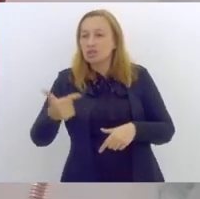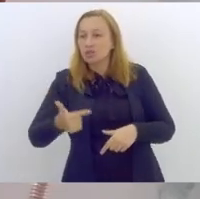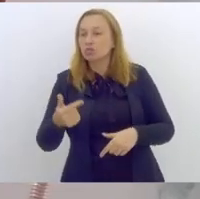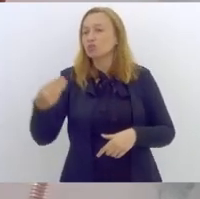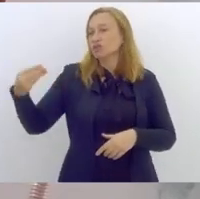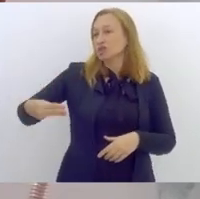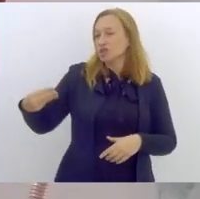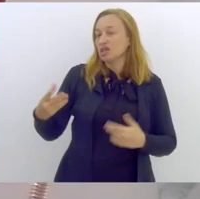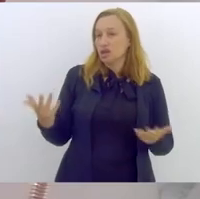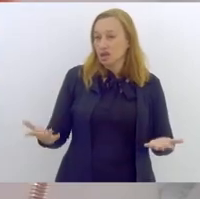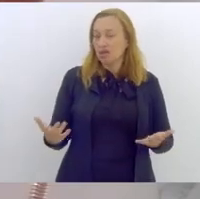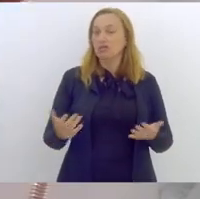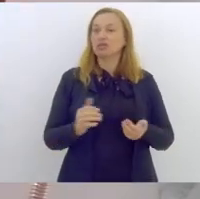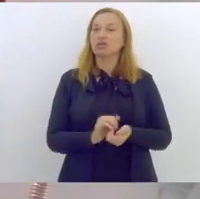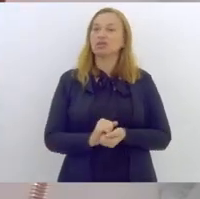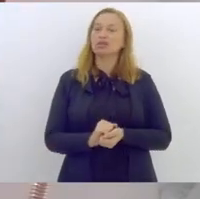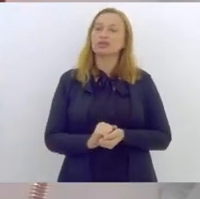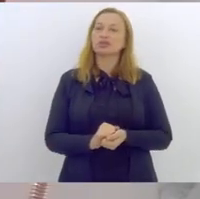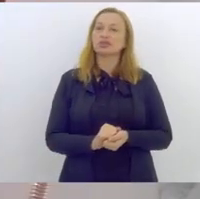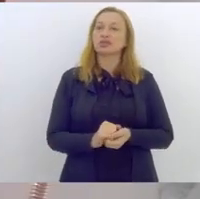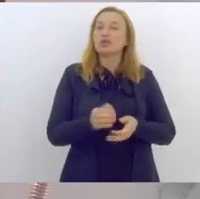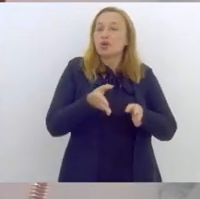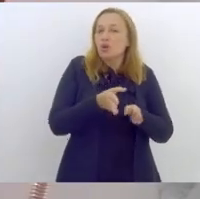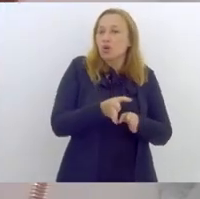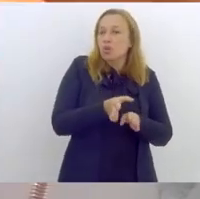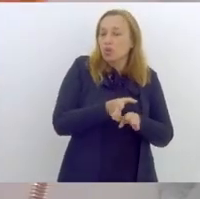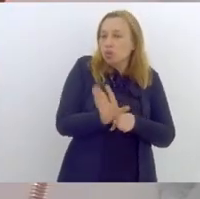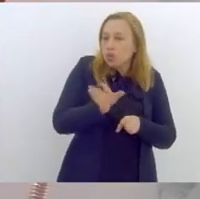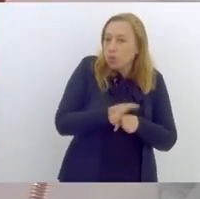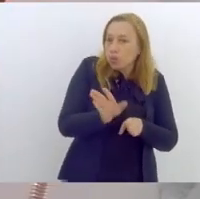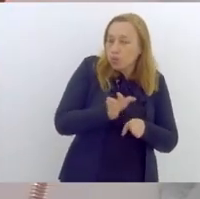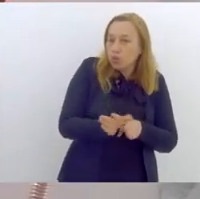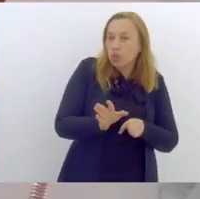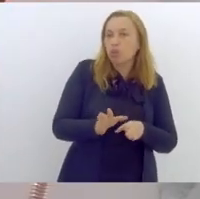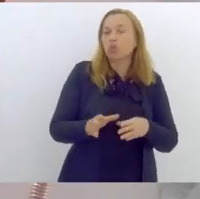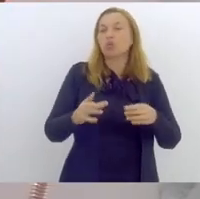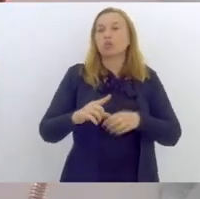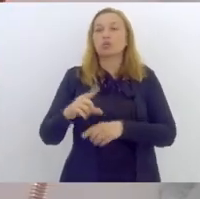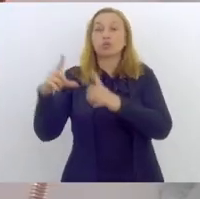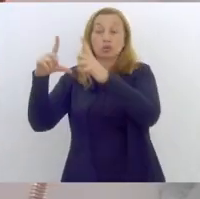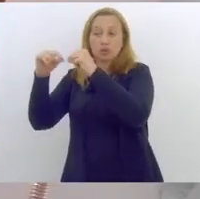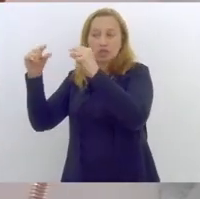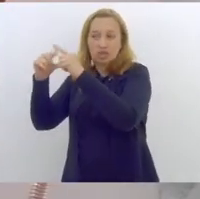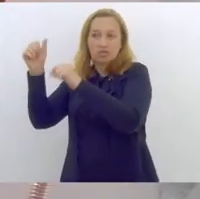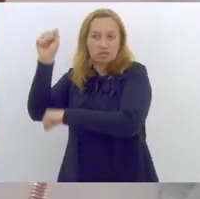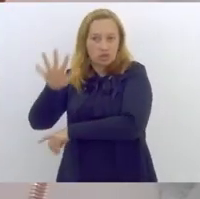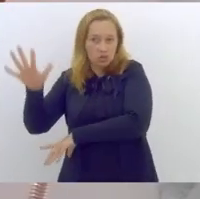vetou-se algo que é uma orientação uma diretriz de Brasília nacional